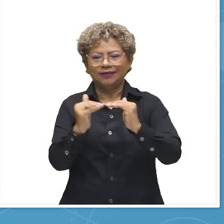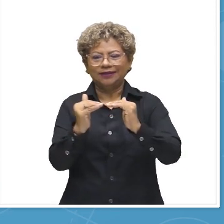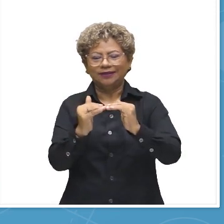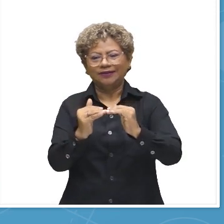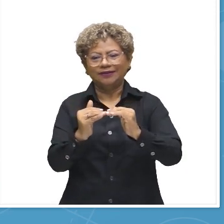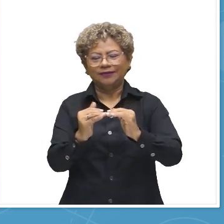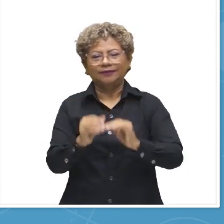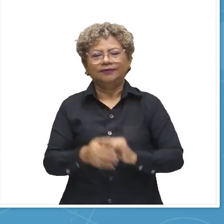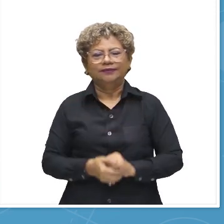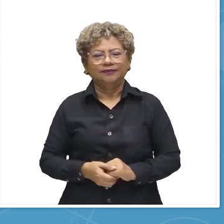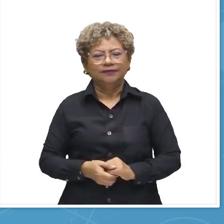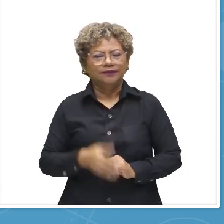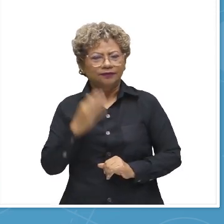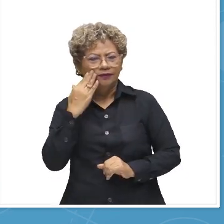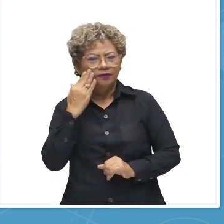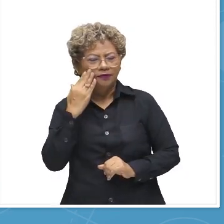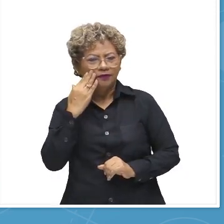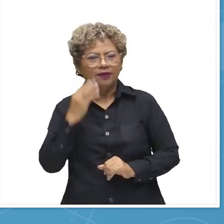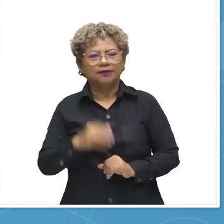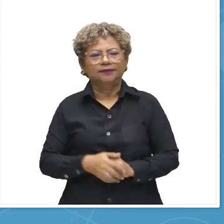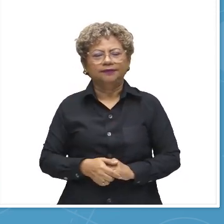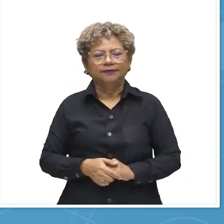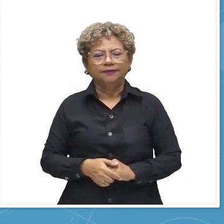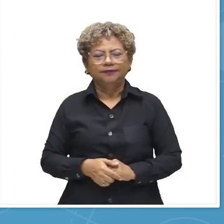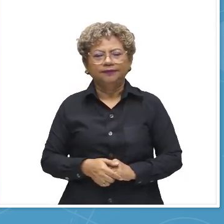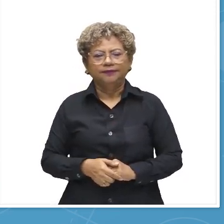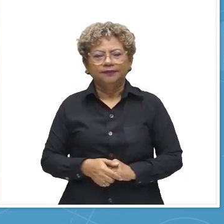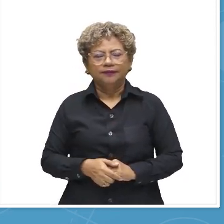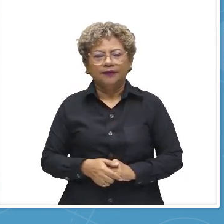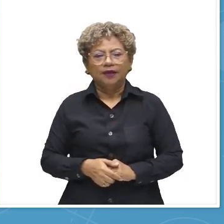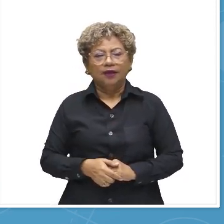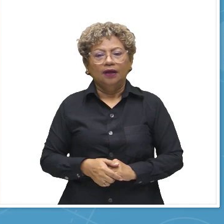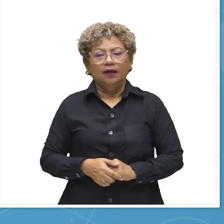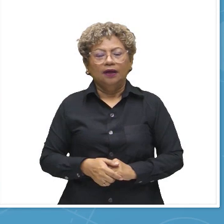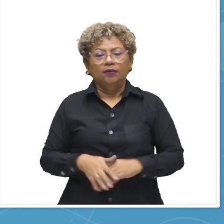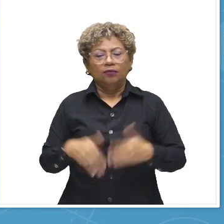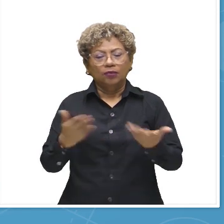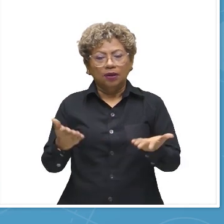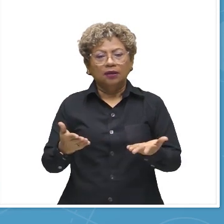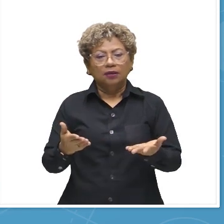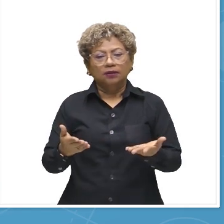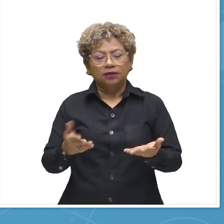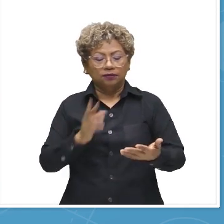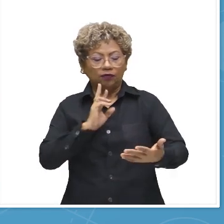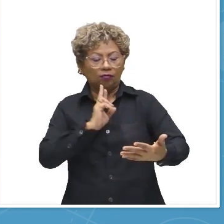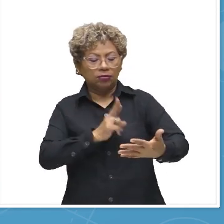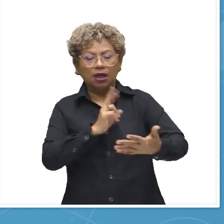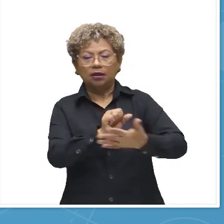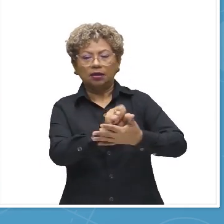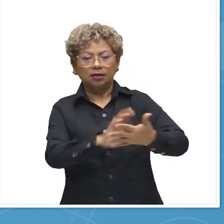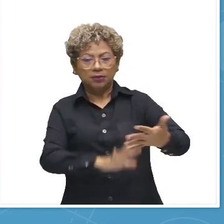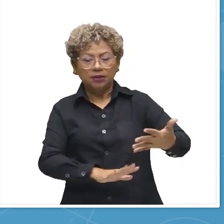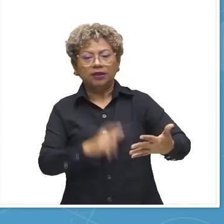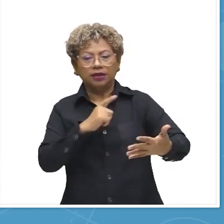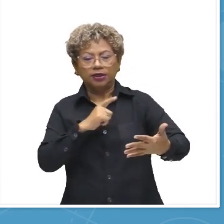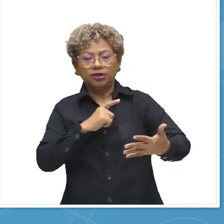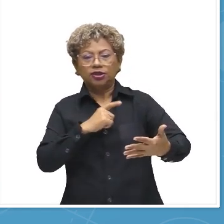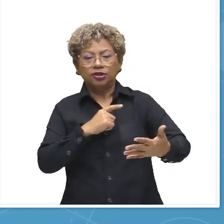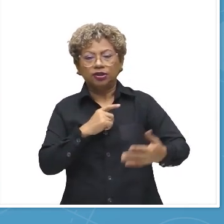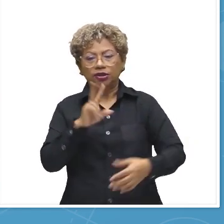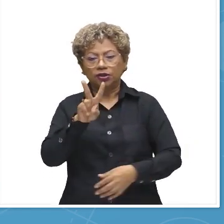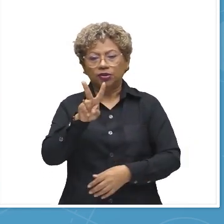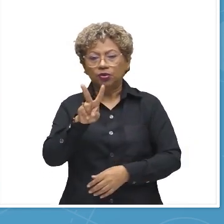Essas duas frações são equivalentes? Então, pessoal, quando a gente pegar um exercício desse tipo, onde nós tivermos duas frações, tá? A